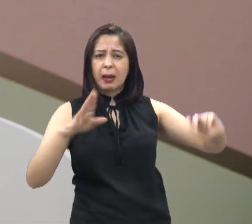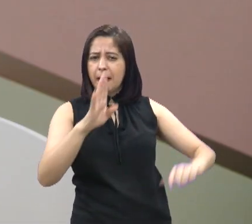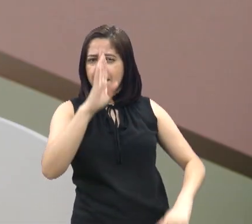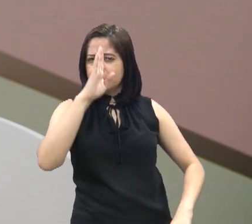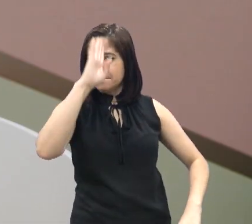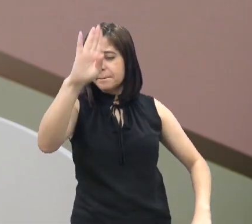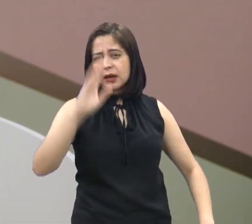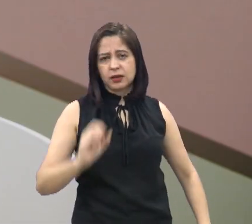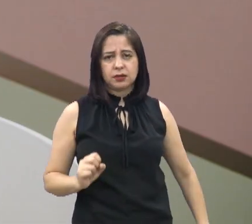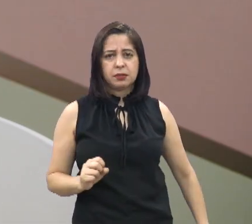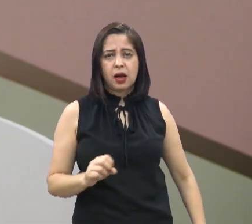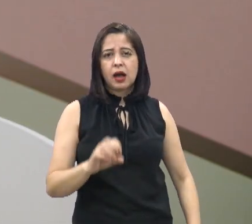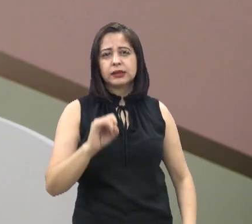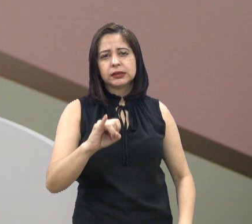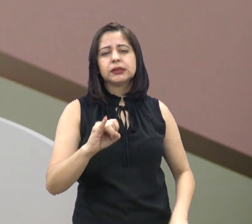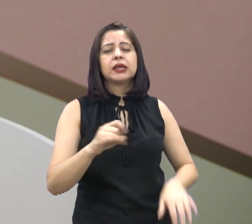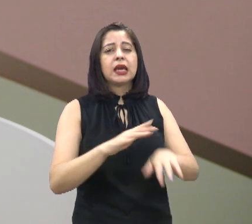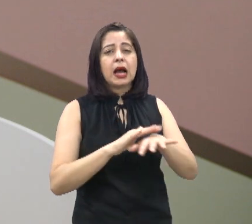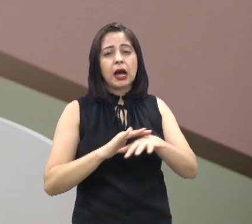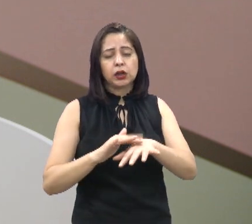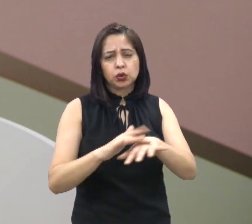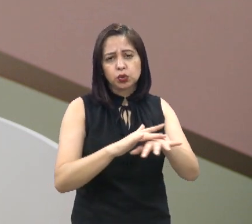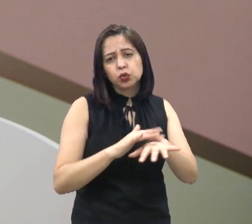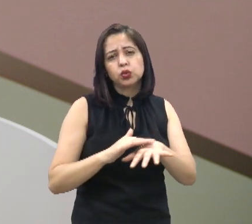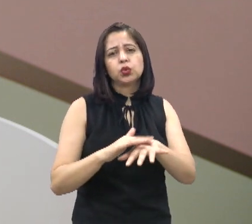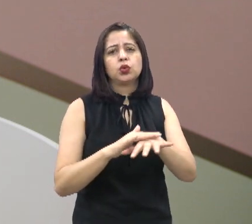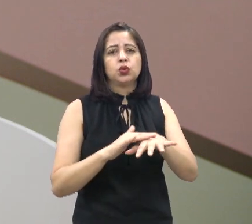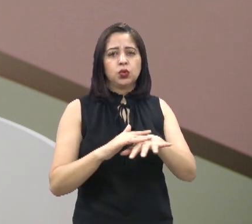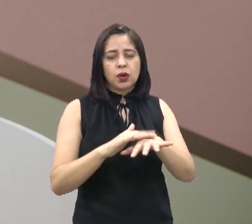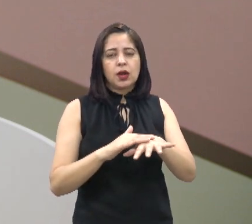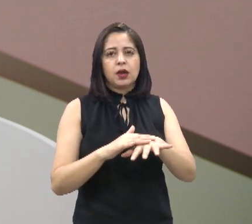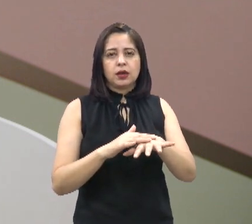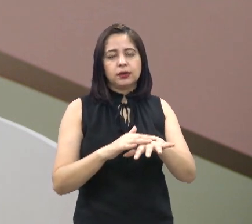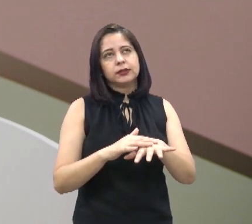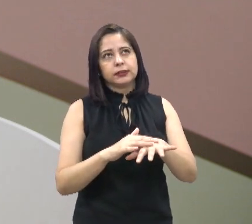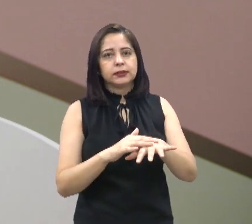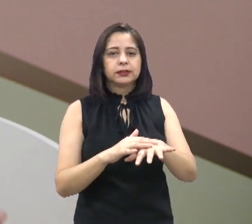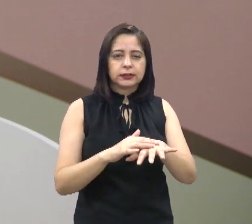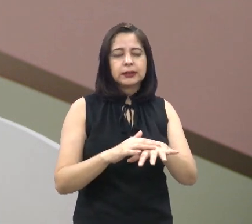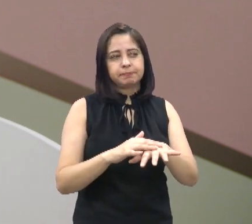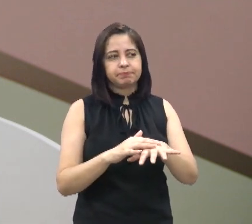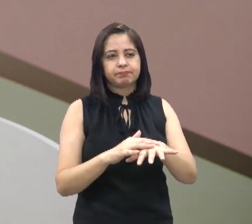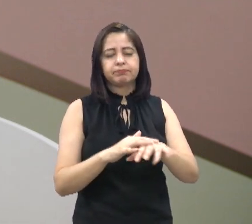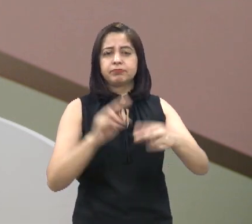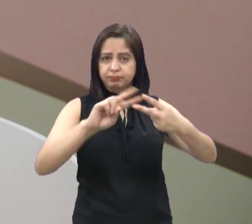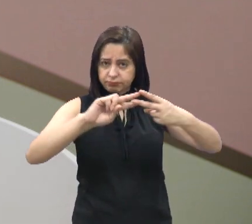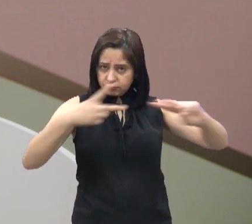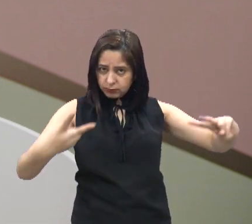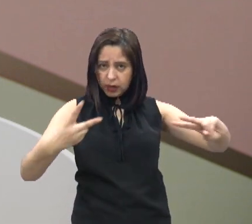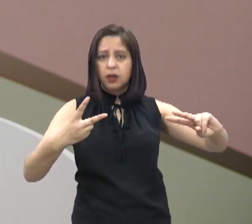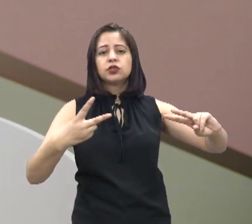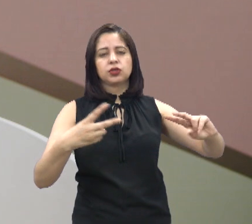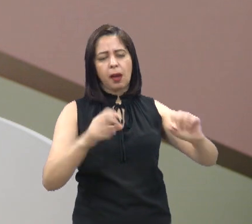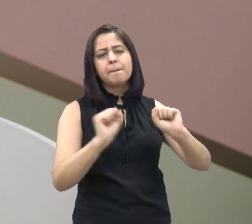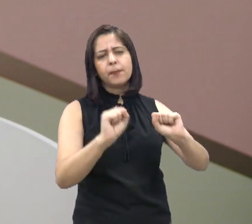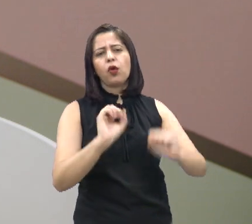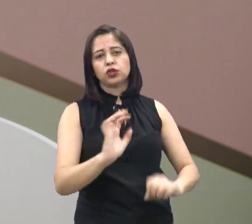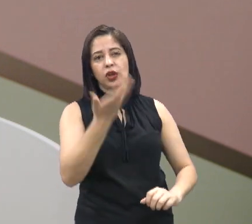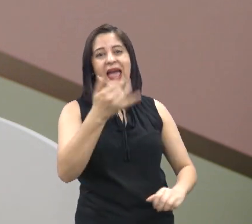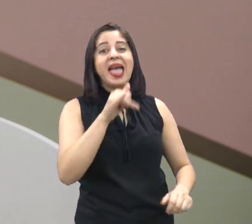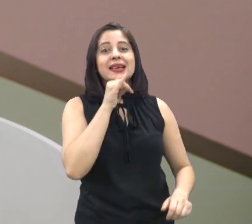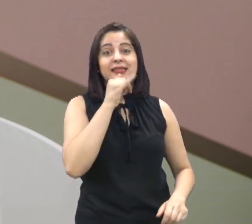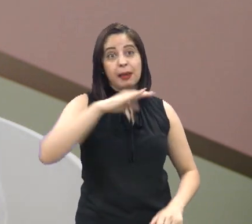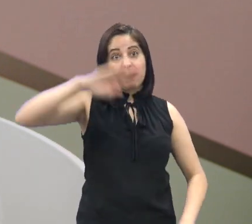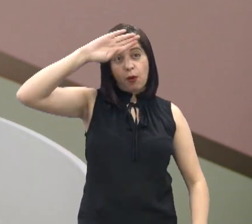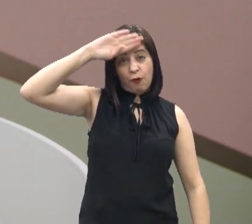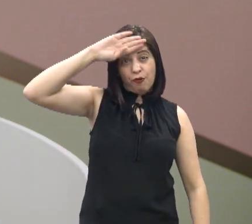têm a relação com a autoimunidade, a gente tem uma predisposição, né? Genética, como a febre reumática, tem